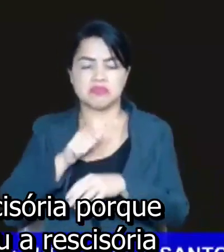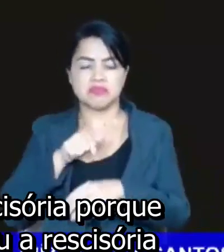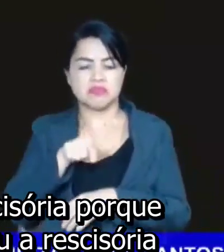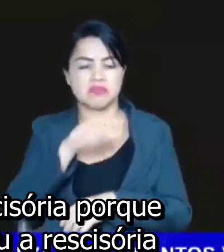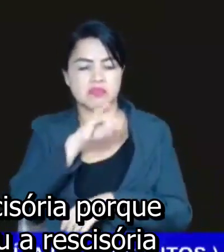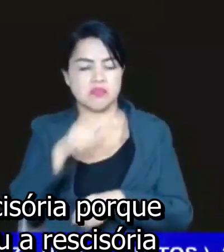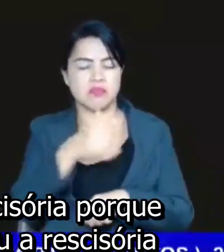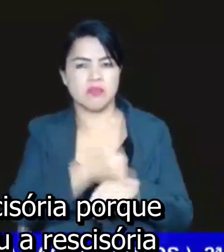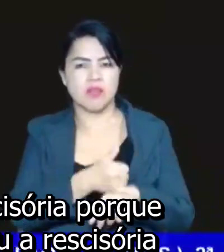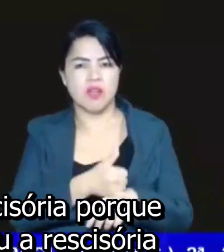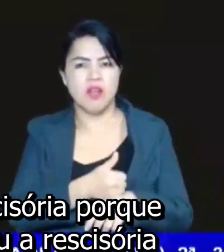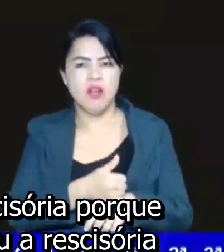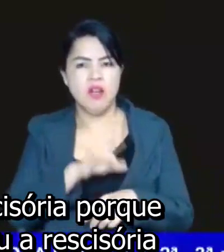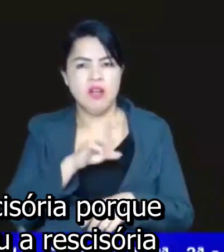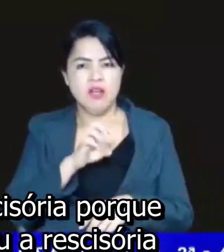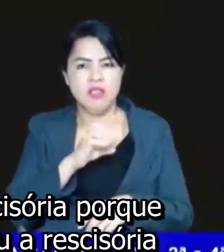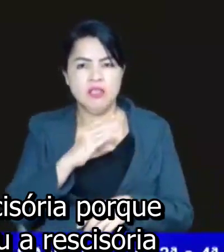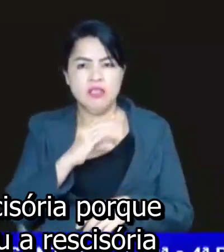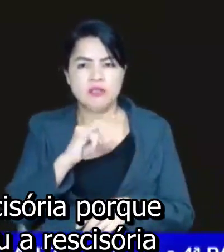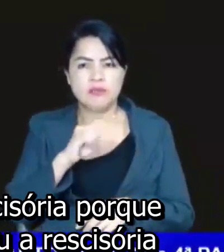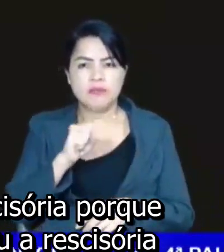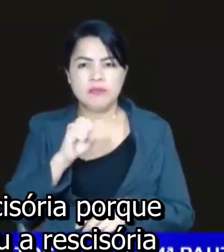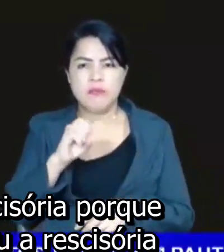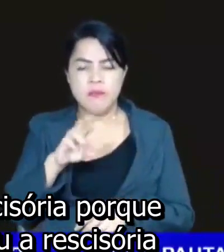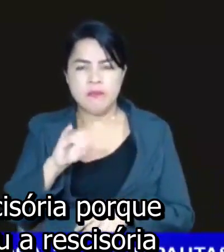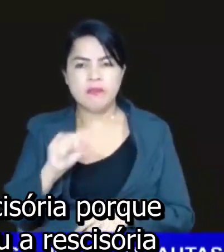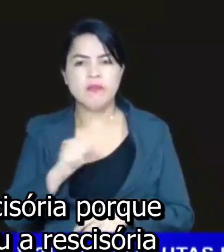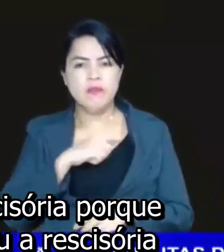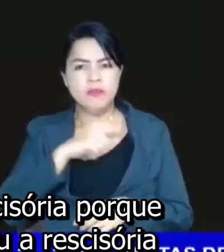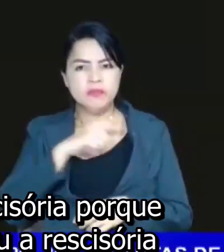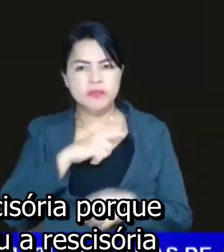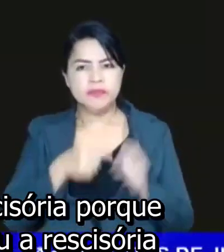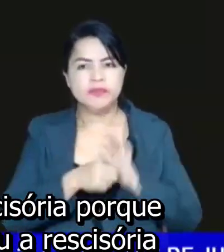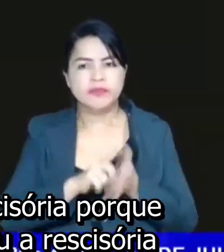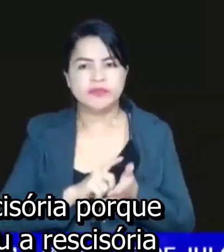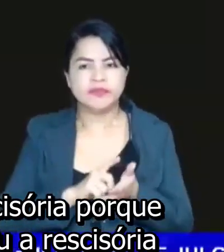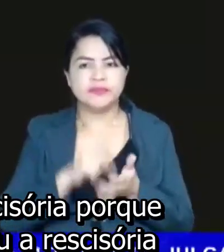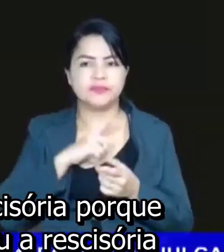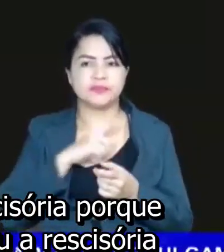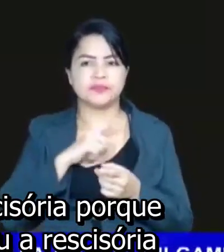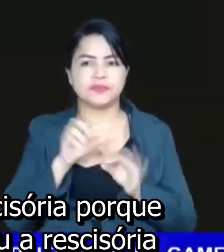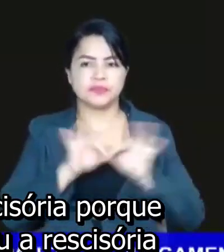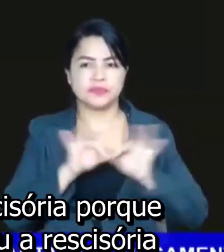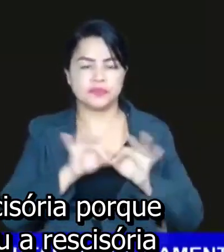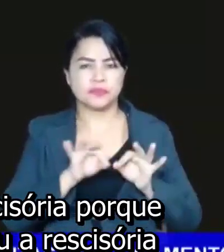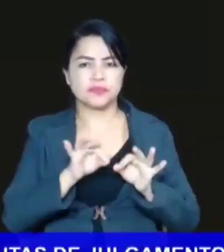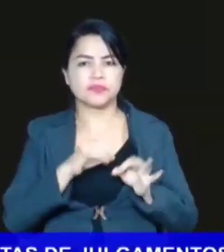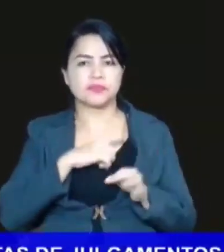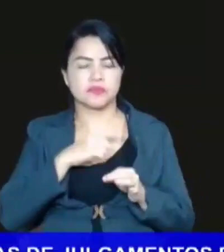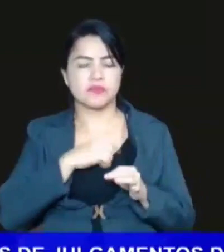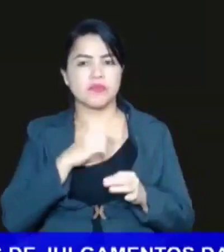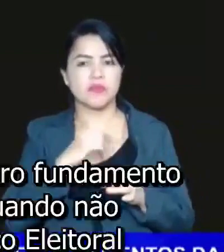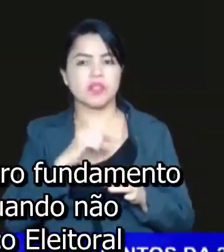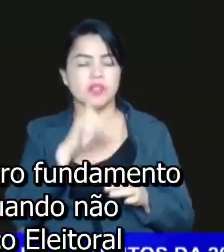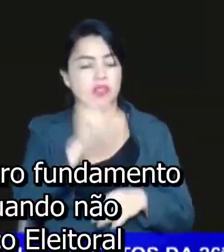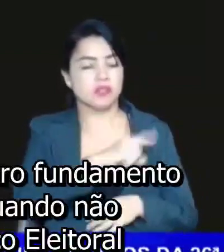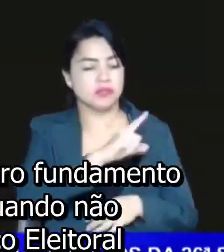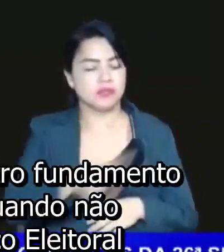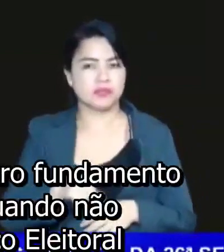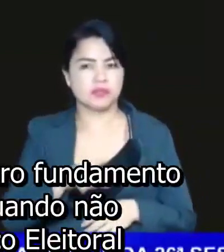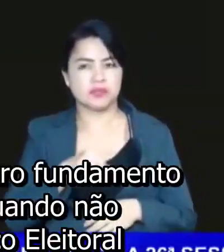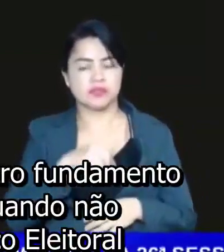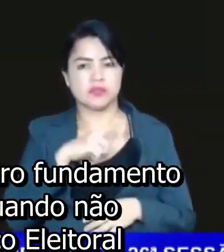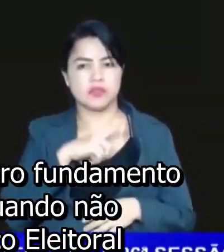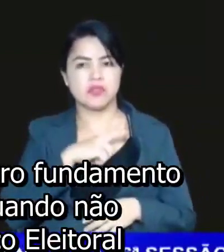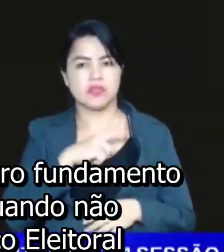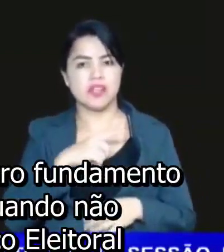ação rescisória, porque depois da liminar, o antigo relator retratou-se e extinguiu a rescisória. Nessa oportunidade